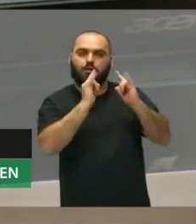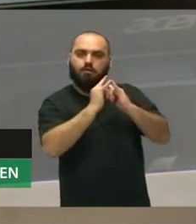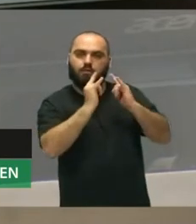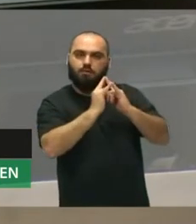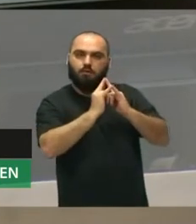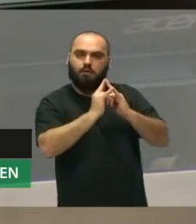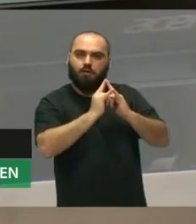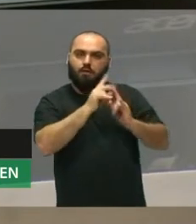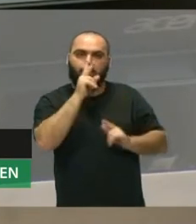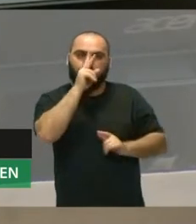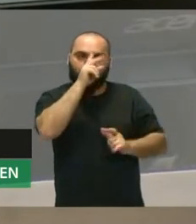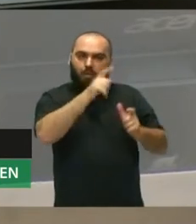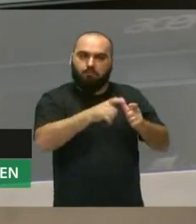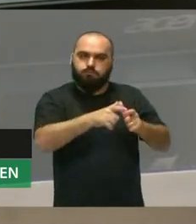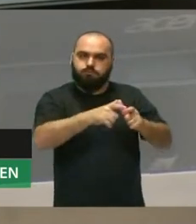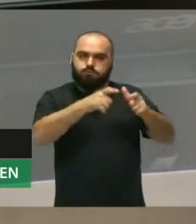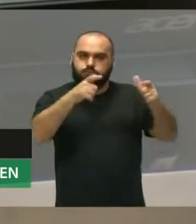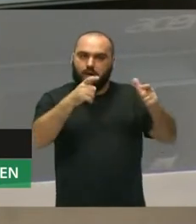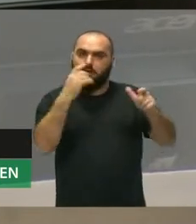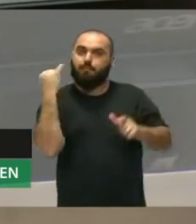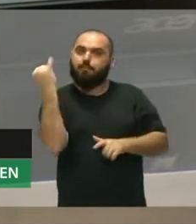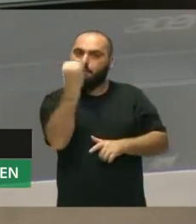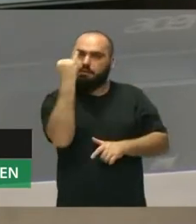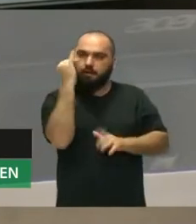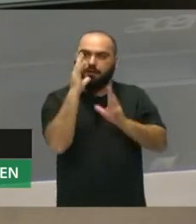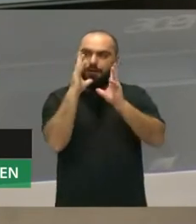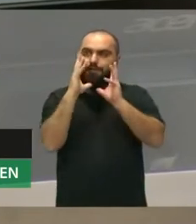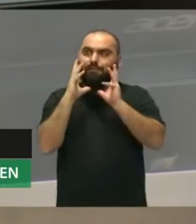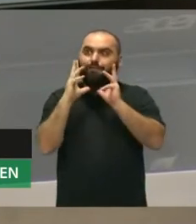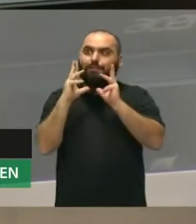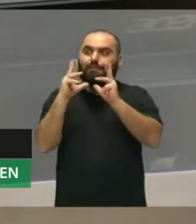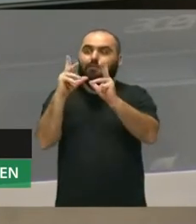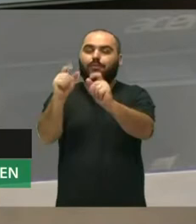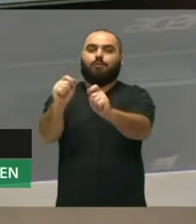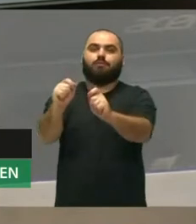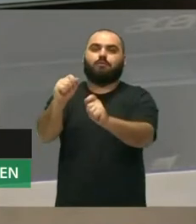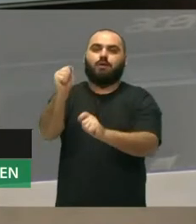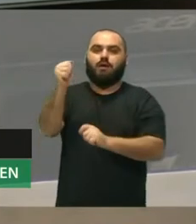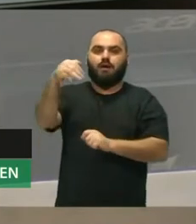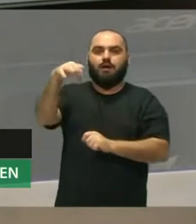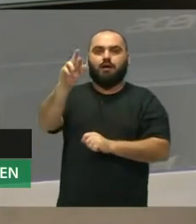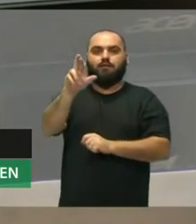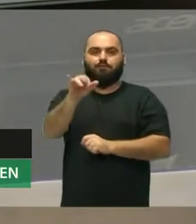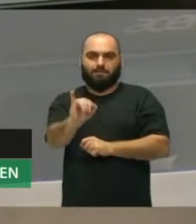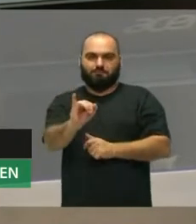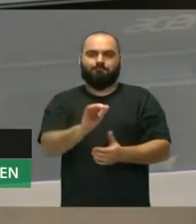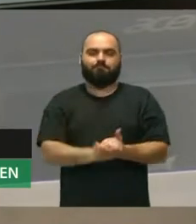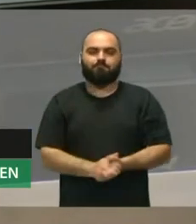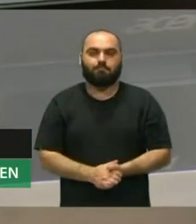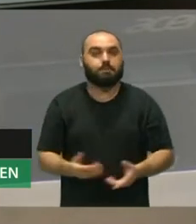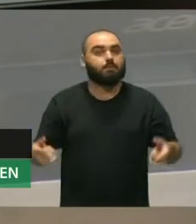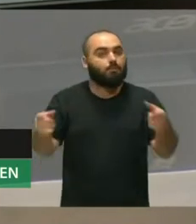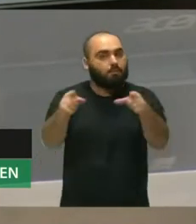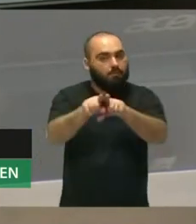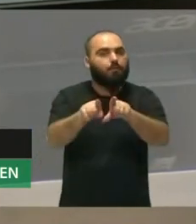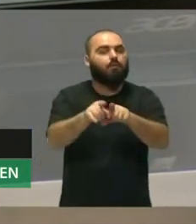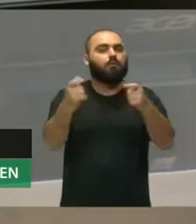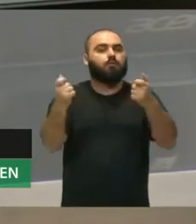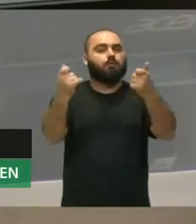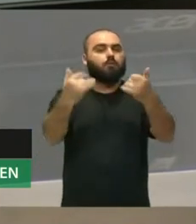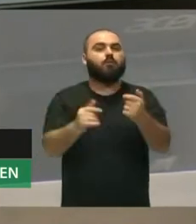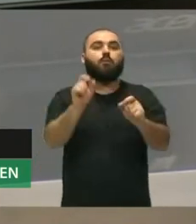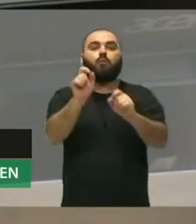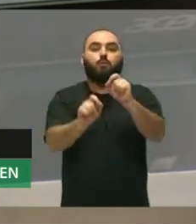grande porte e de suma importância para todo o universo da ANFRE. E também colocar que nós, como